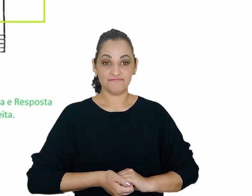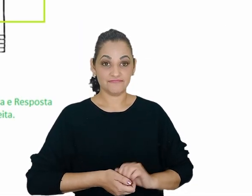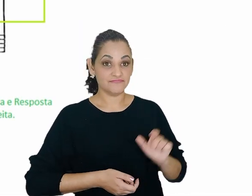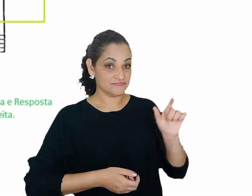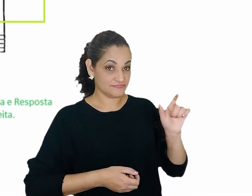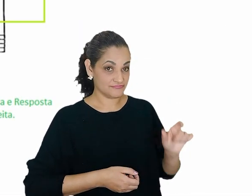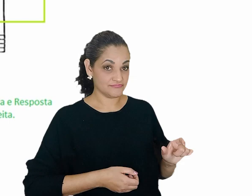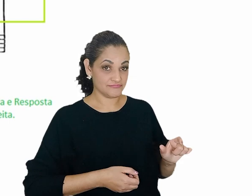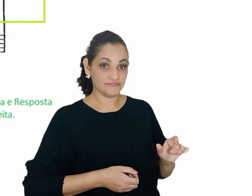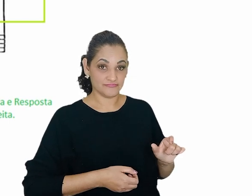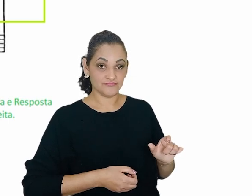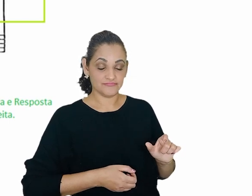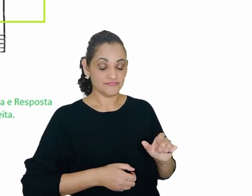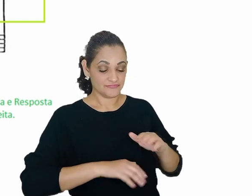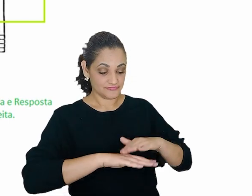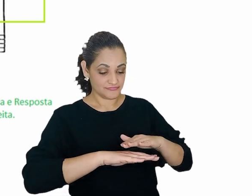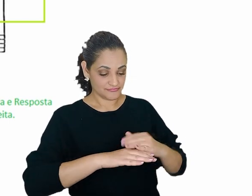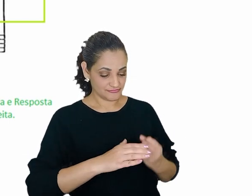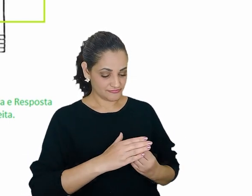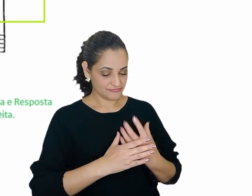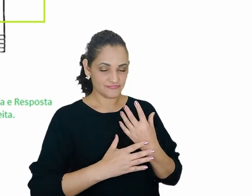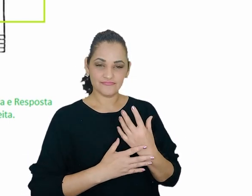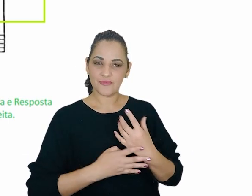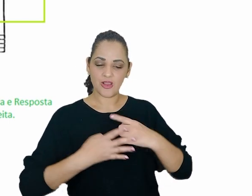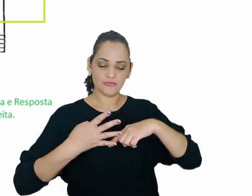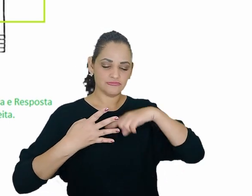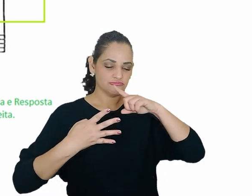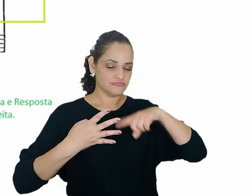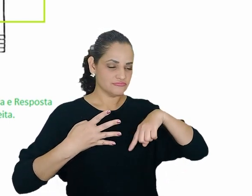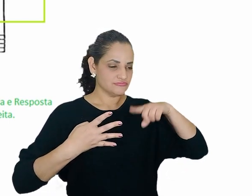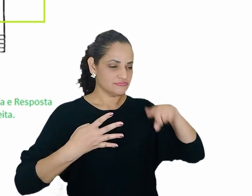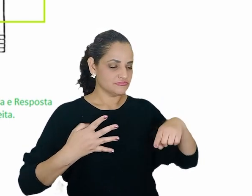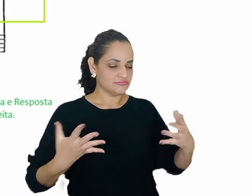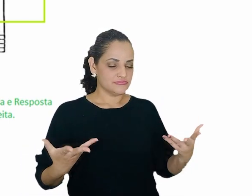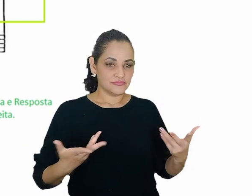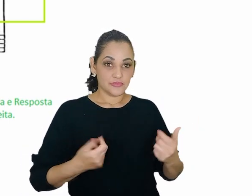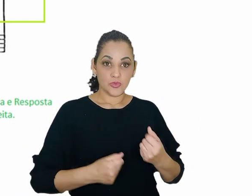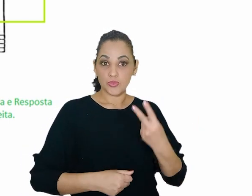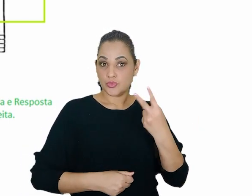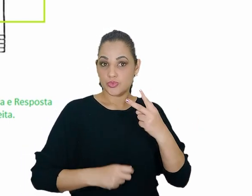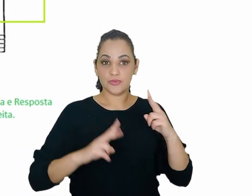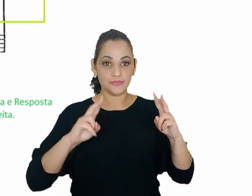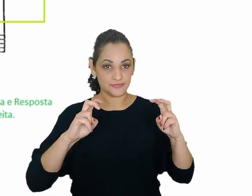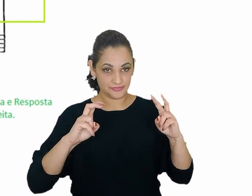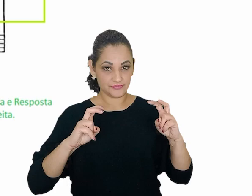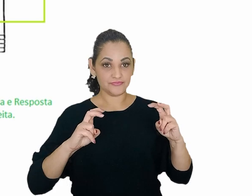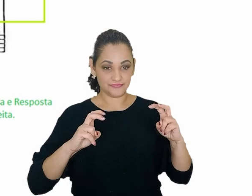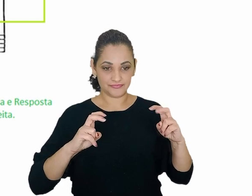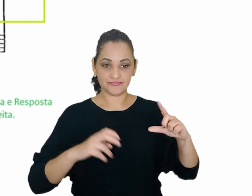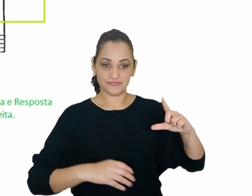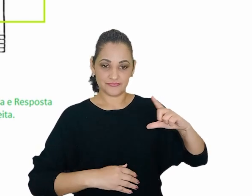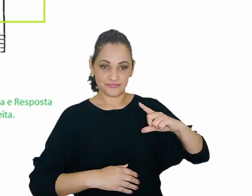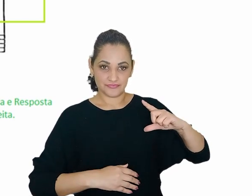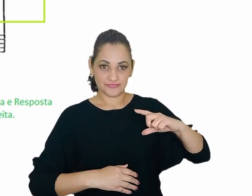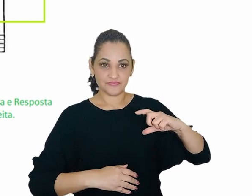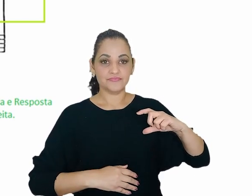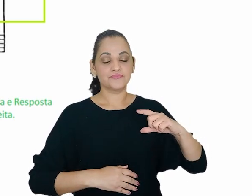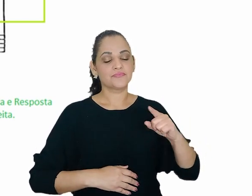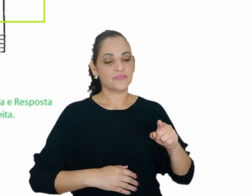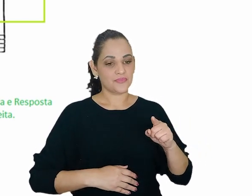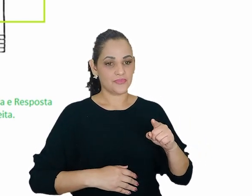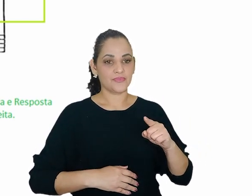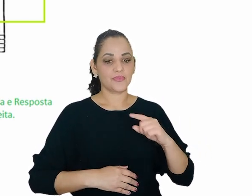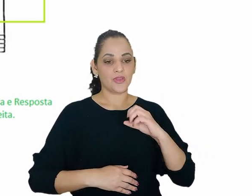Rachmaninoff foi um grande melodista. Este segundo tema do concerto número 2, opus 18, está em mi bemol